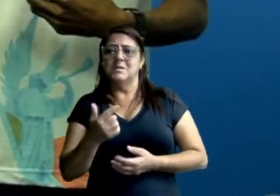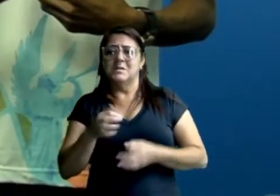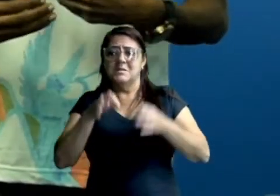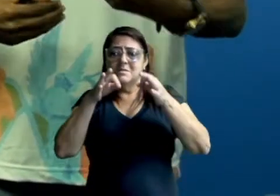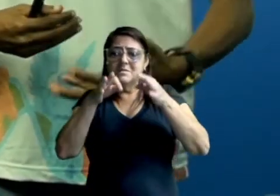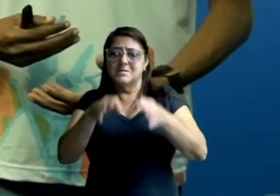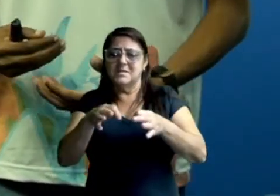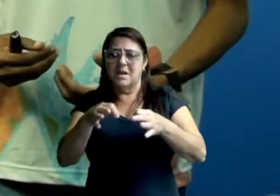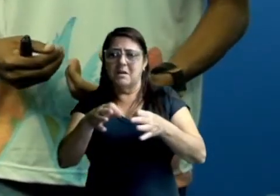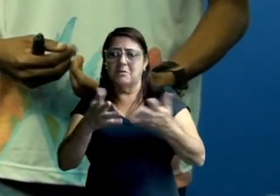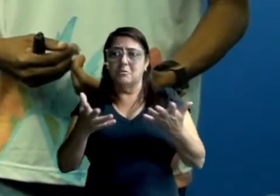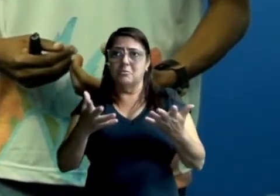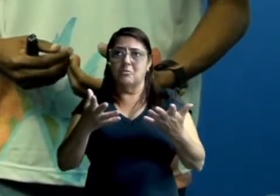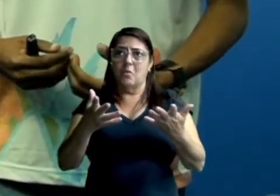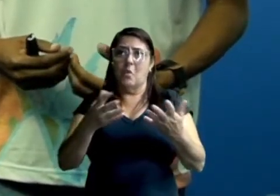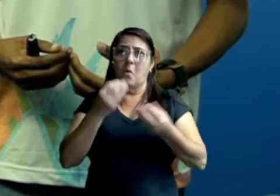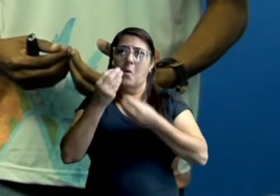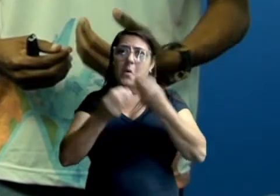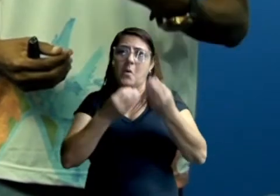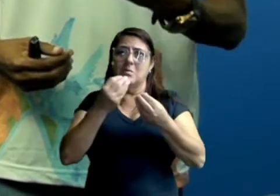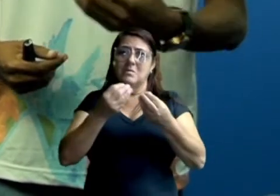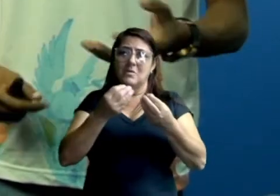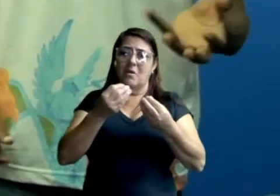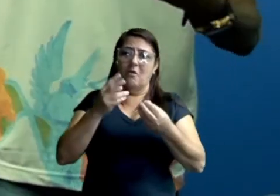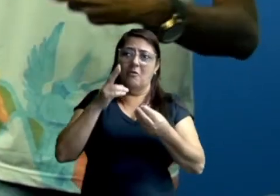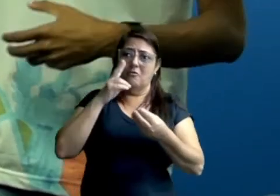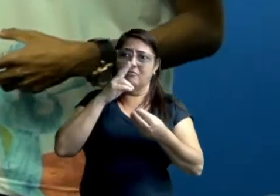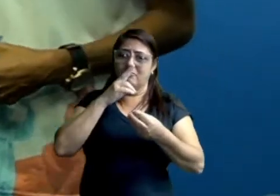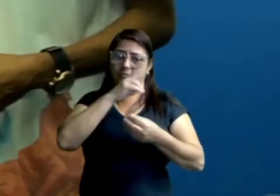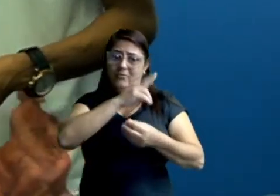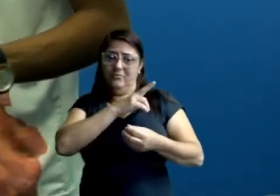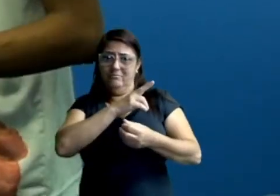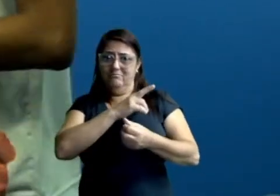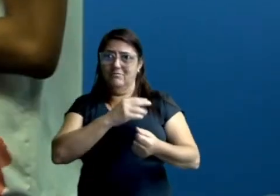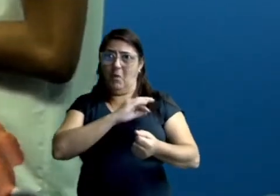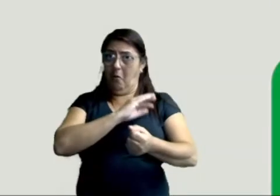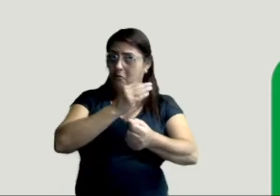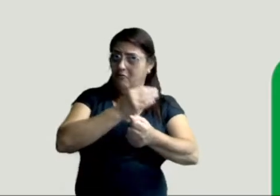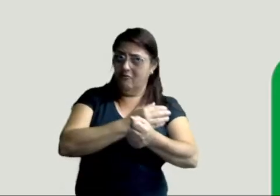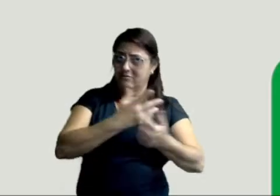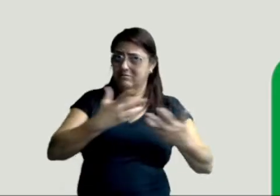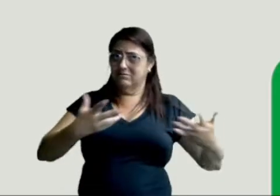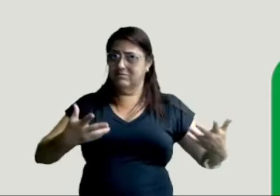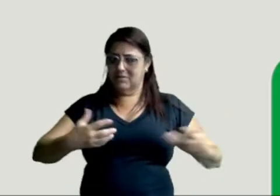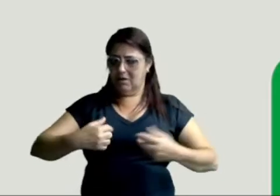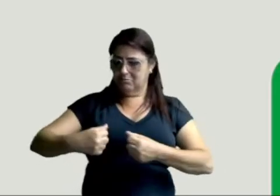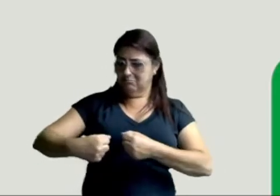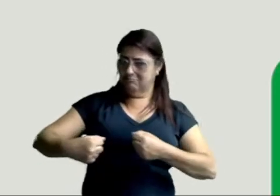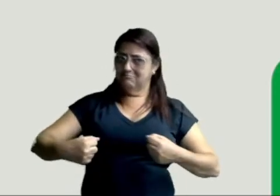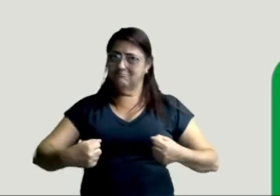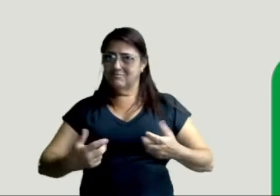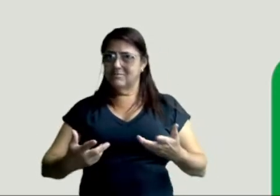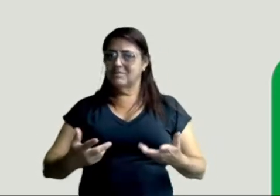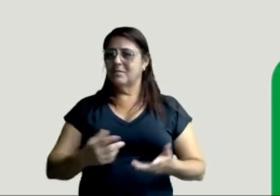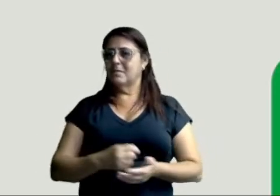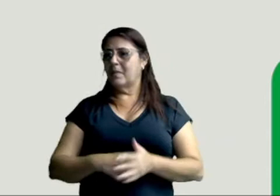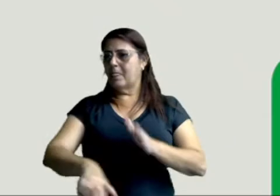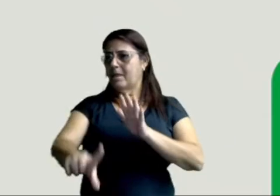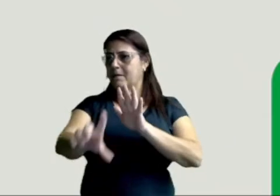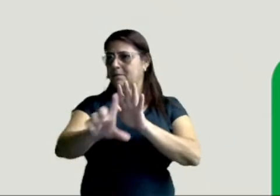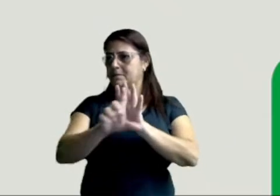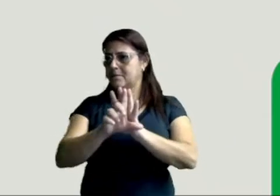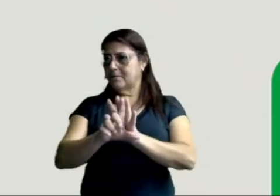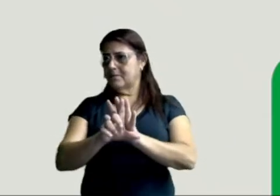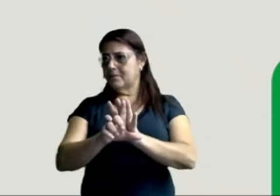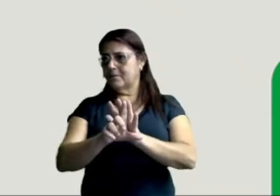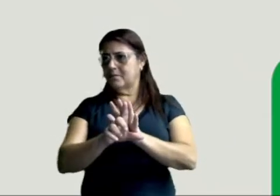certa noção da força, tá? Beleza? Volta aqui para o slide. Então, a primeira lei de Newton também é chamada